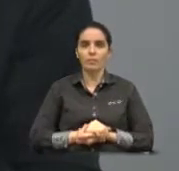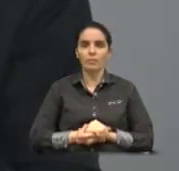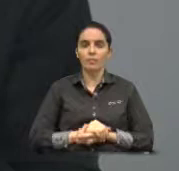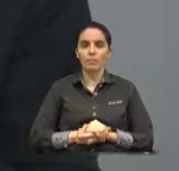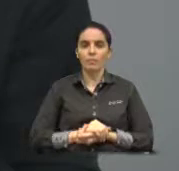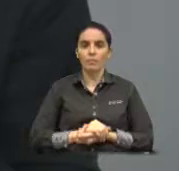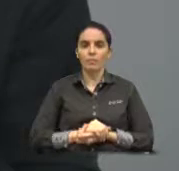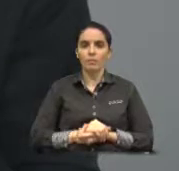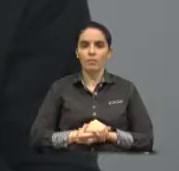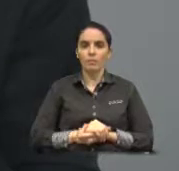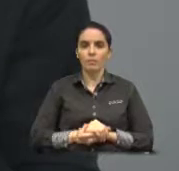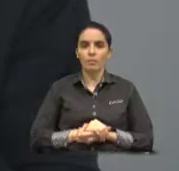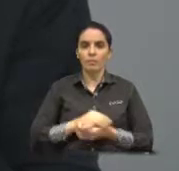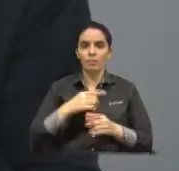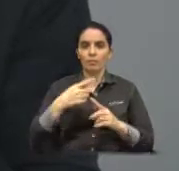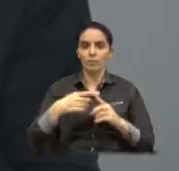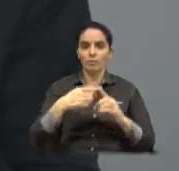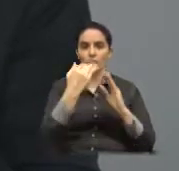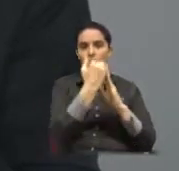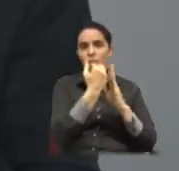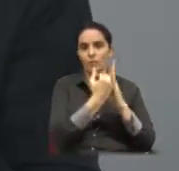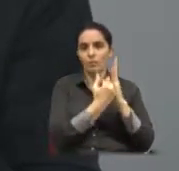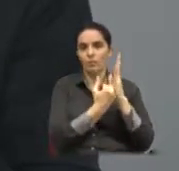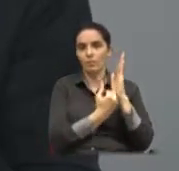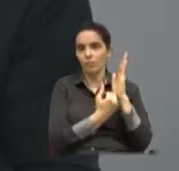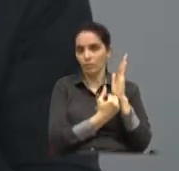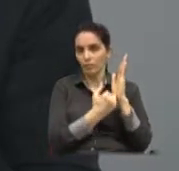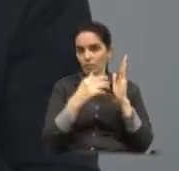Considerando que um dos itens da reforma política da PEC